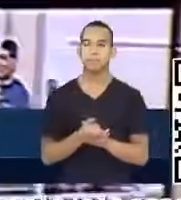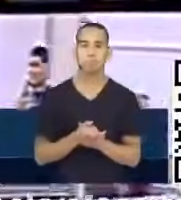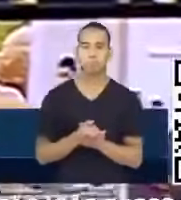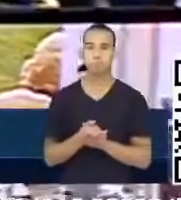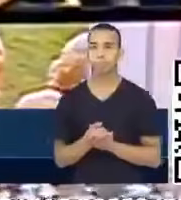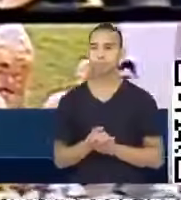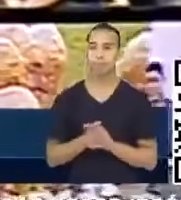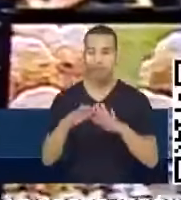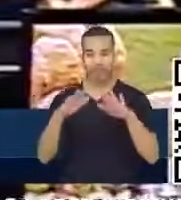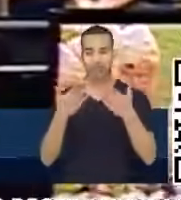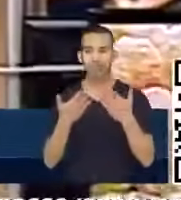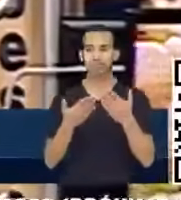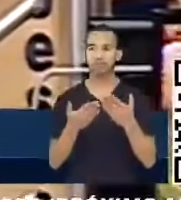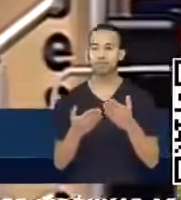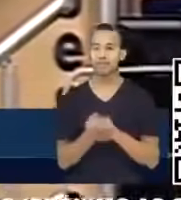bom então